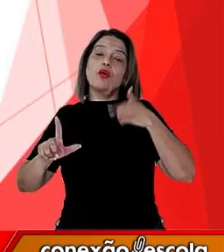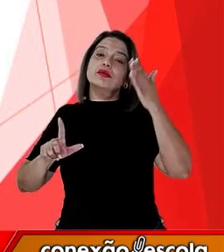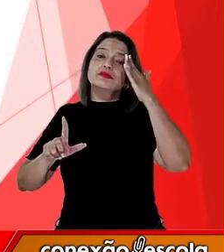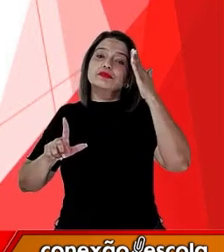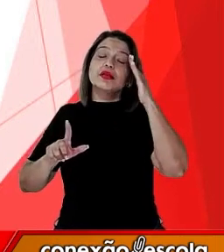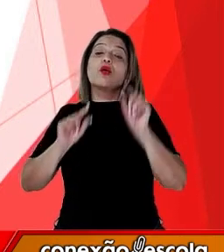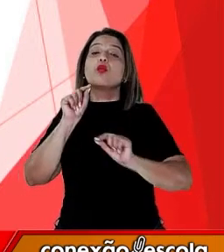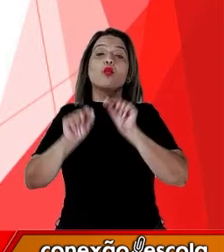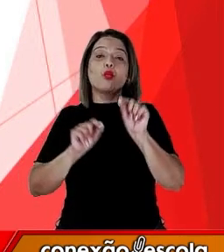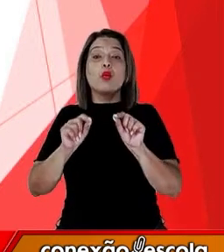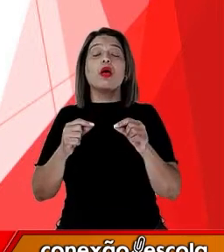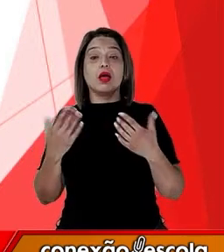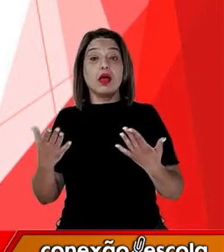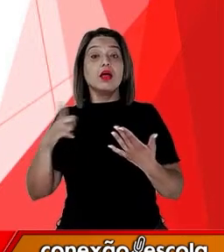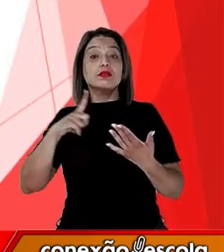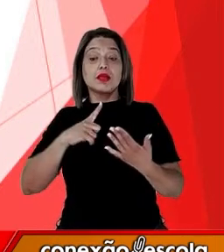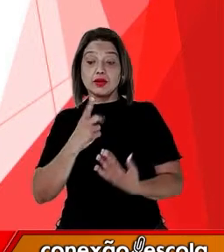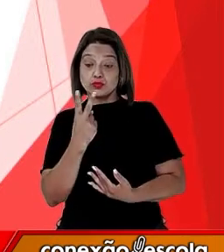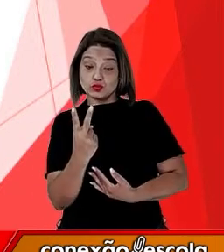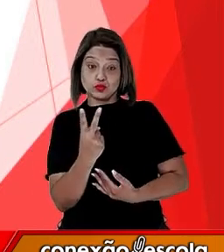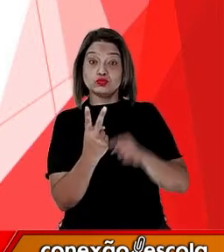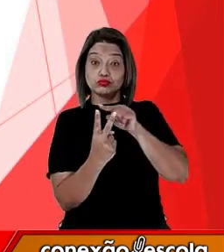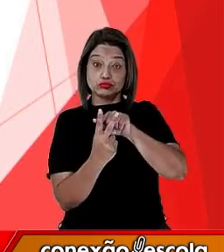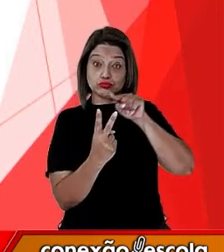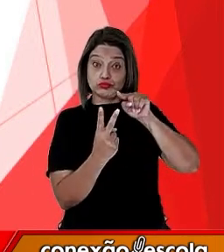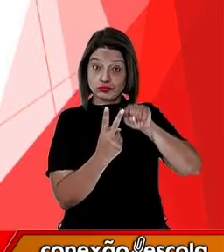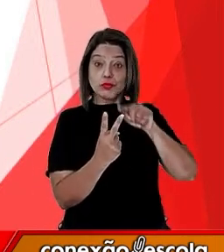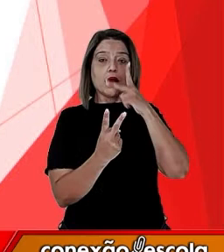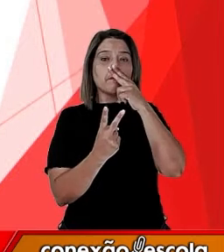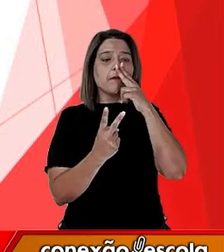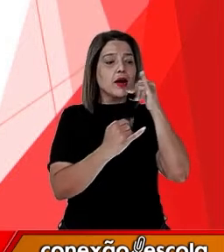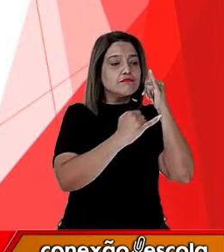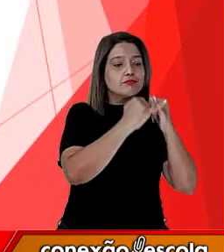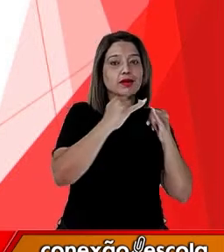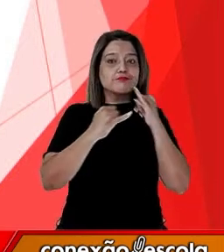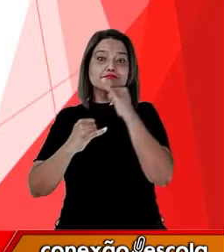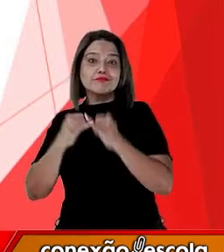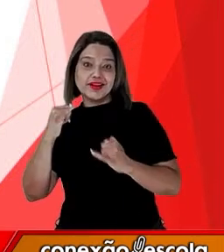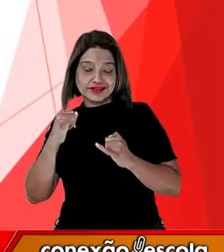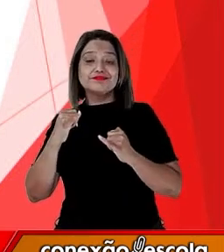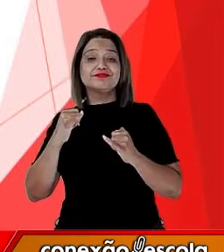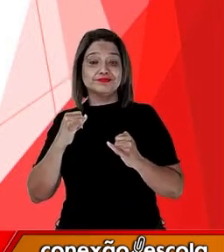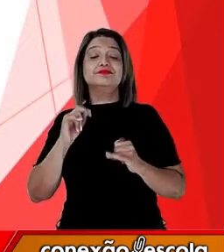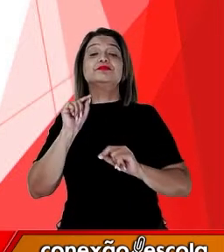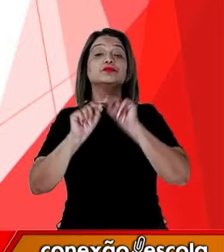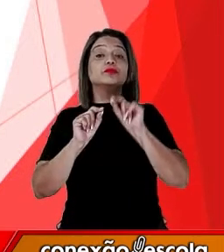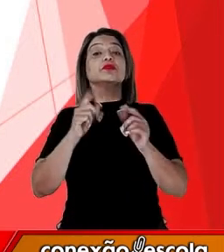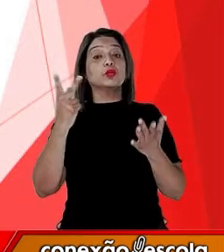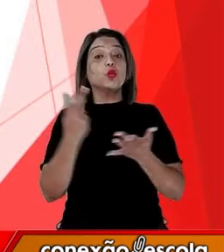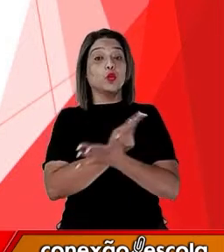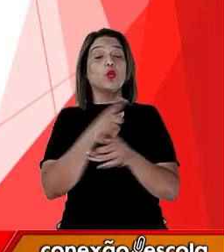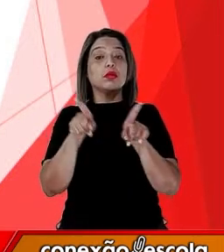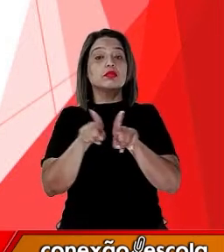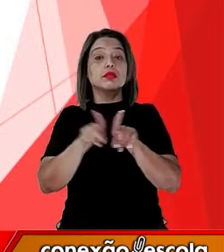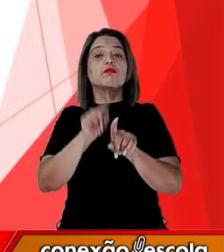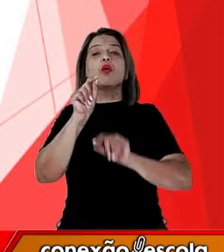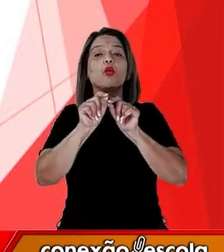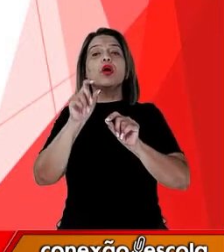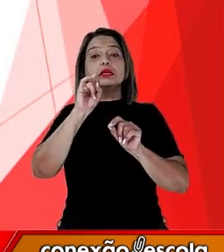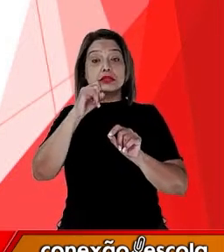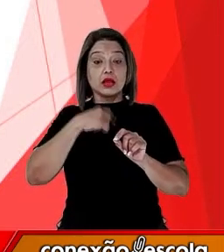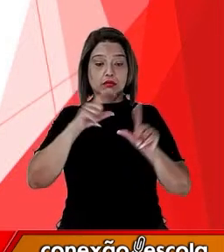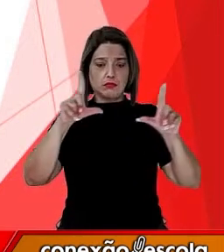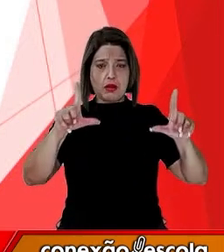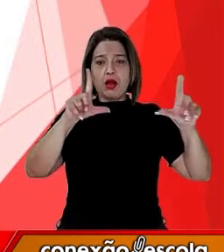esta imagem, eu tenho duas figuras que são semelhantes. O mesmo ocorre quando eu diminuo a